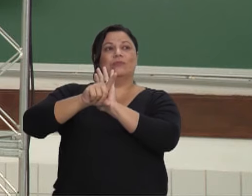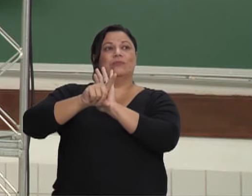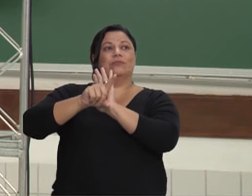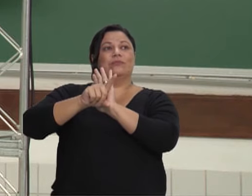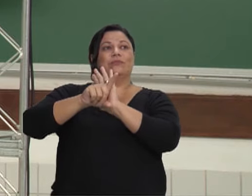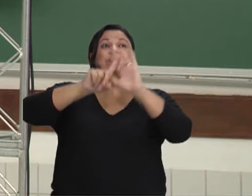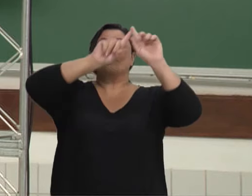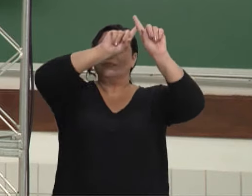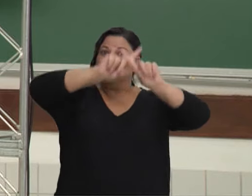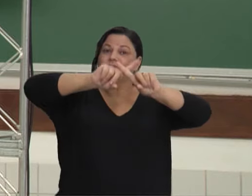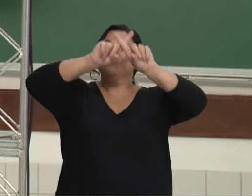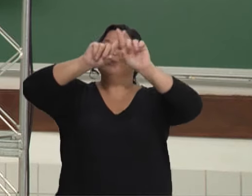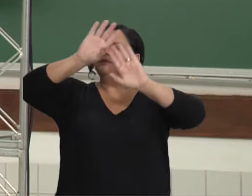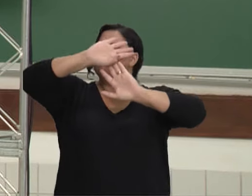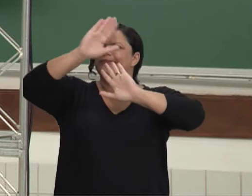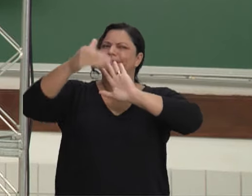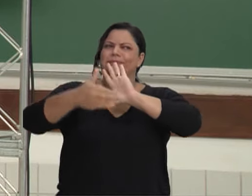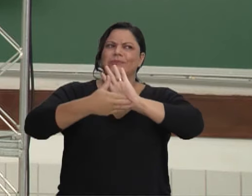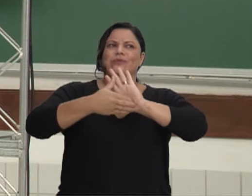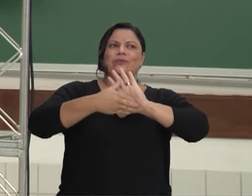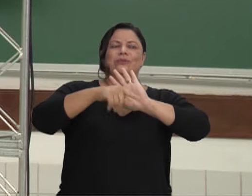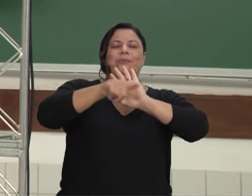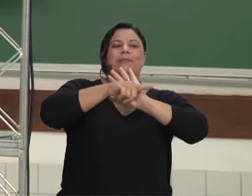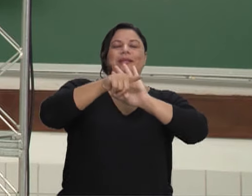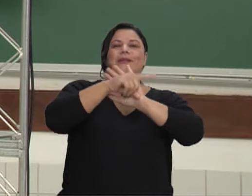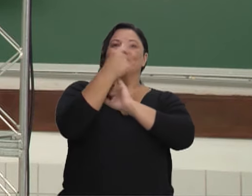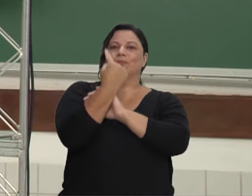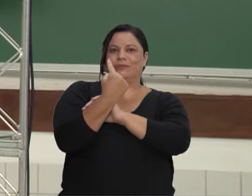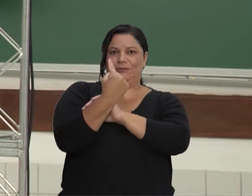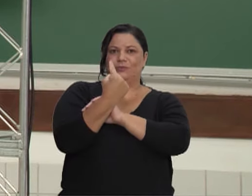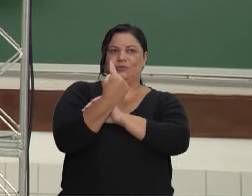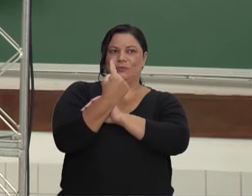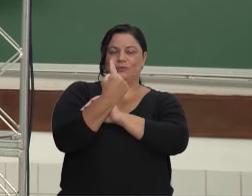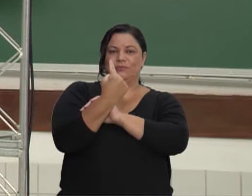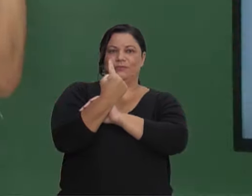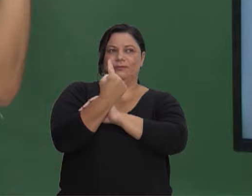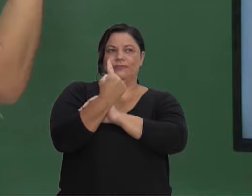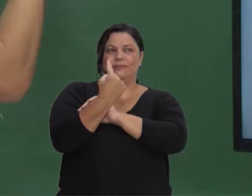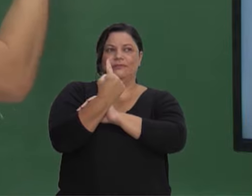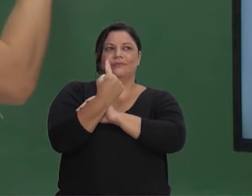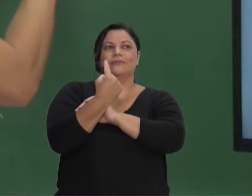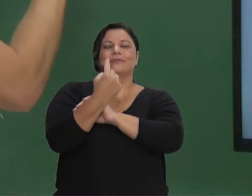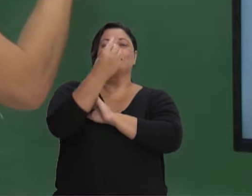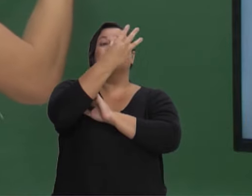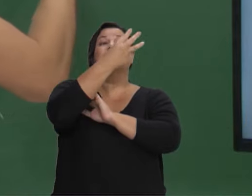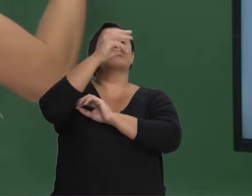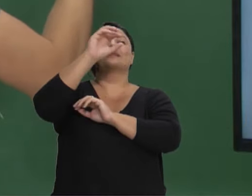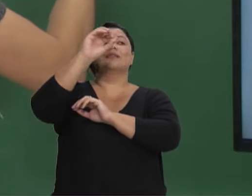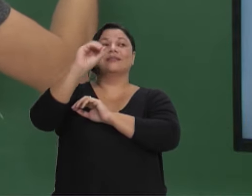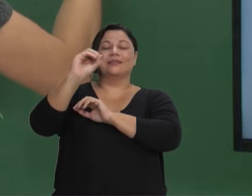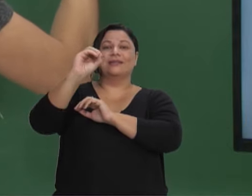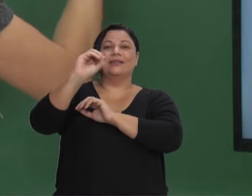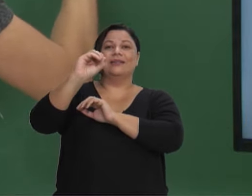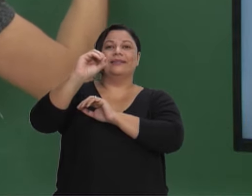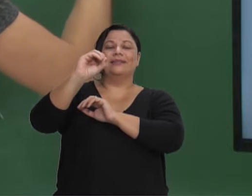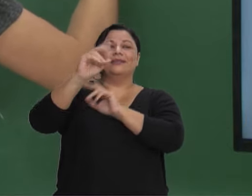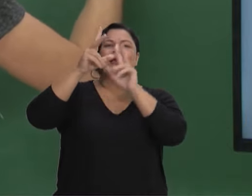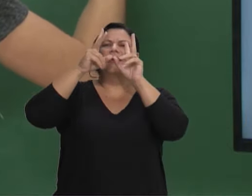mundo aqui como se fosse por menos 1, que está dentro do módulo. Vou ficar com 30, vai ser igual a